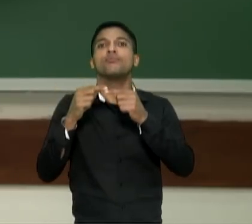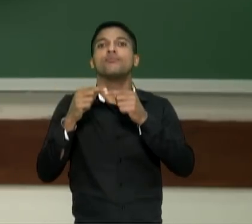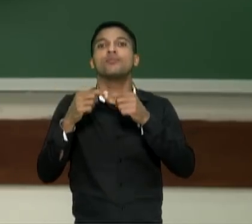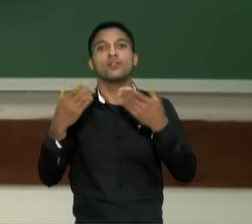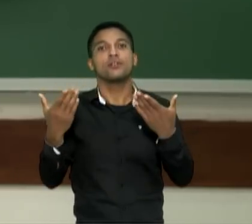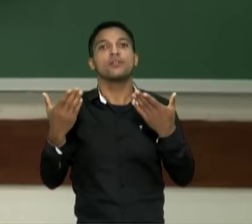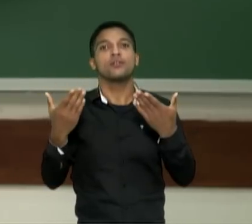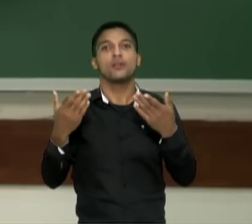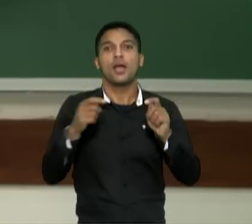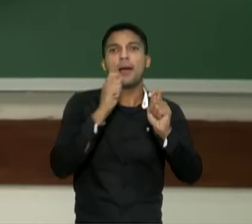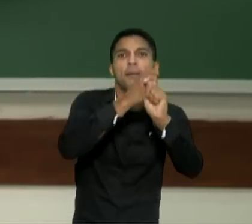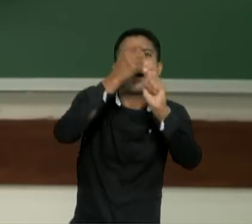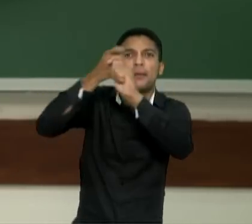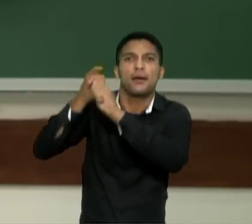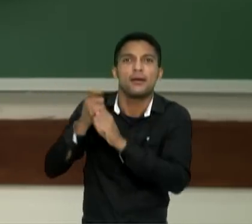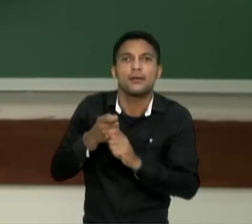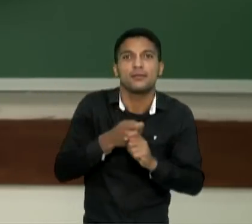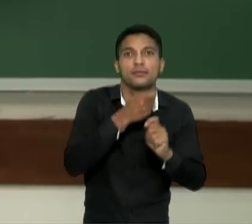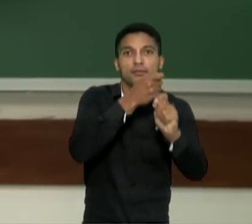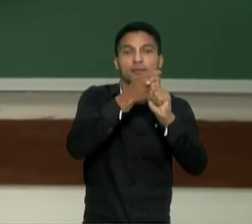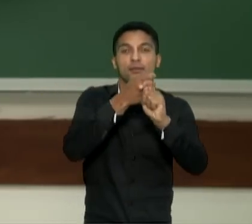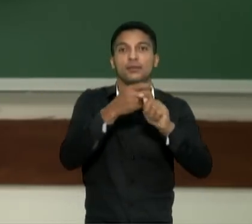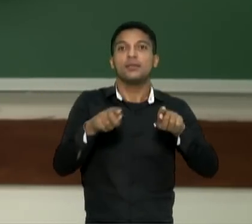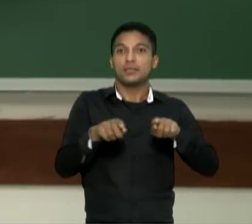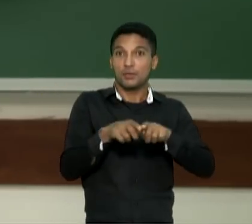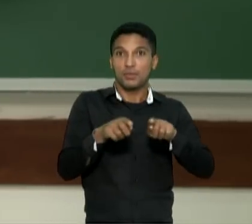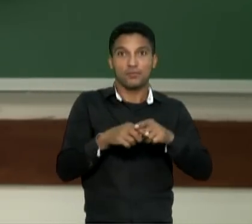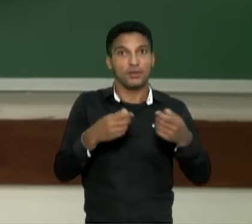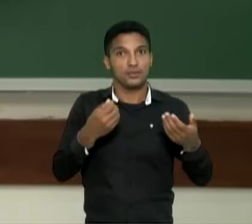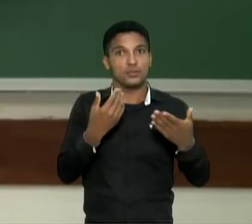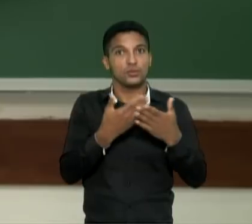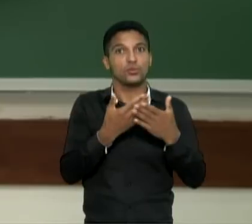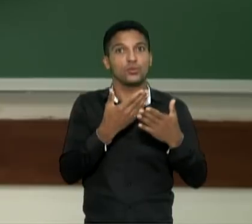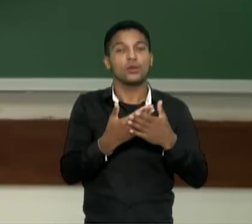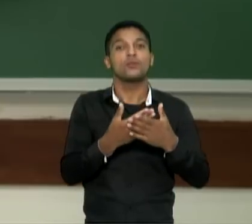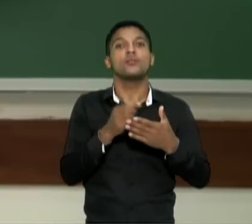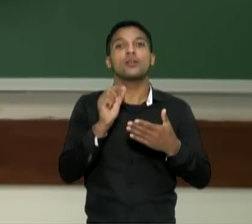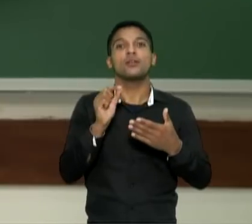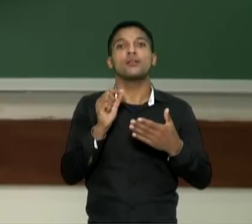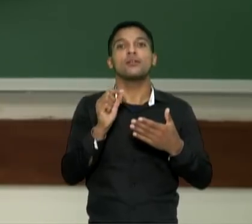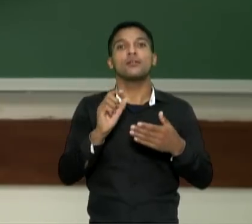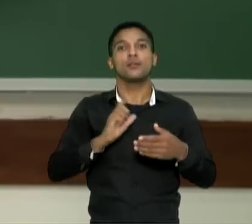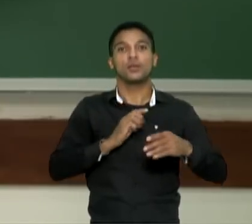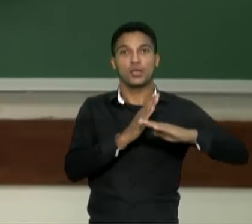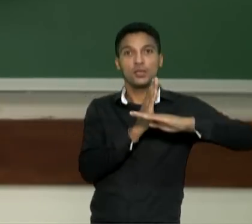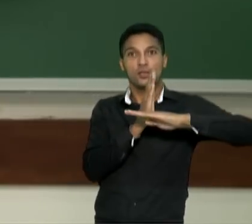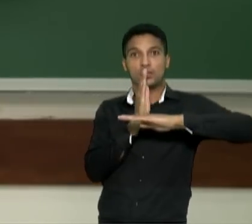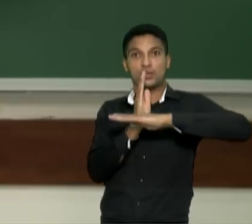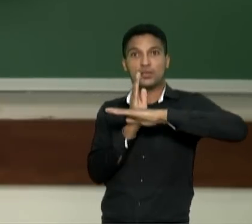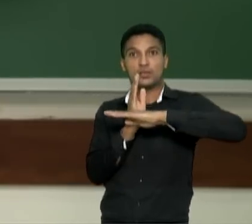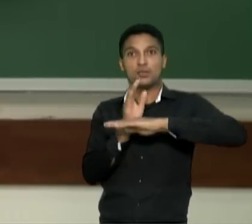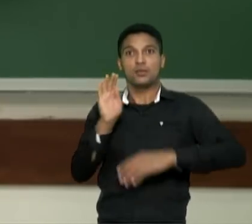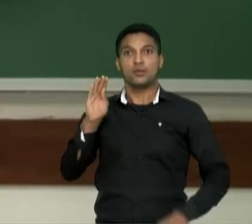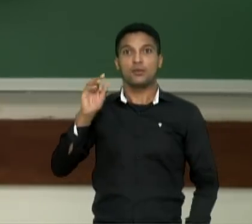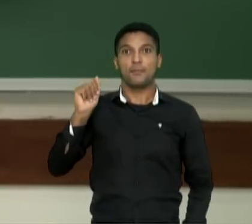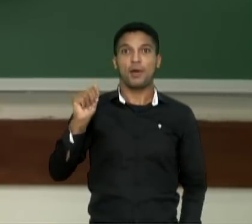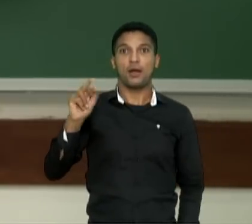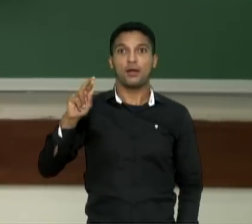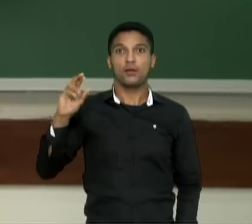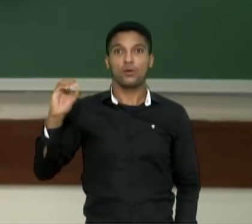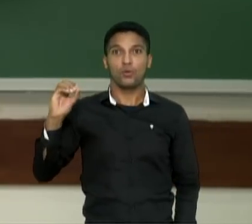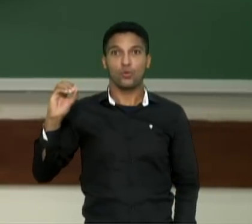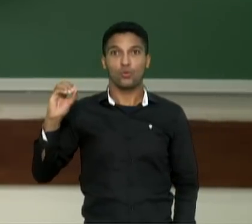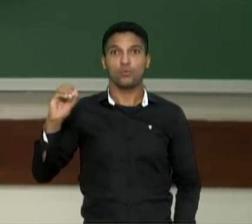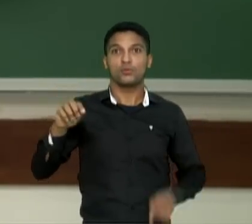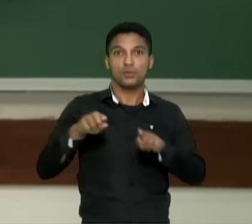mais razão, mais emoção. A gente vai ver que entre Barroco e Renascimento, a maior diferença é a